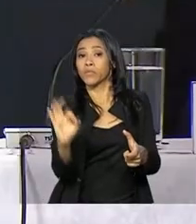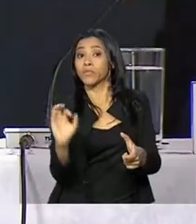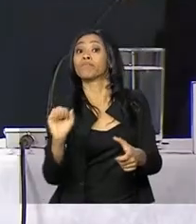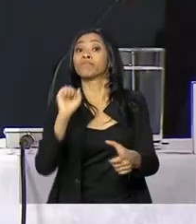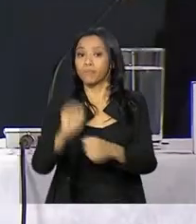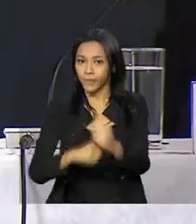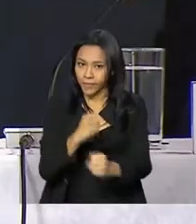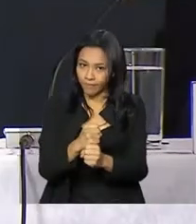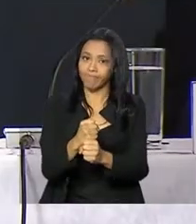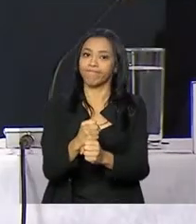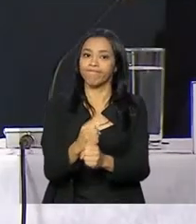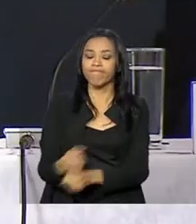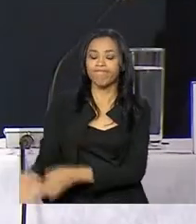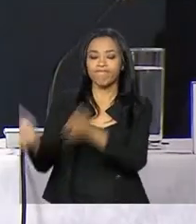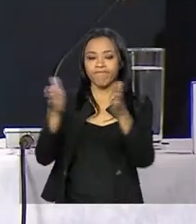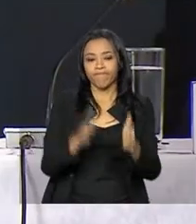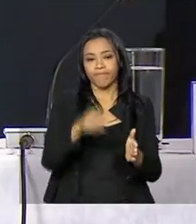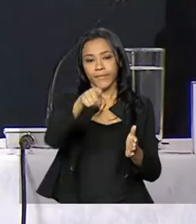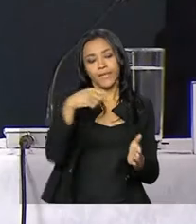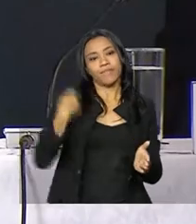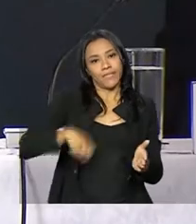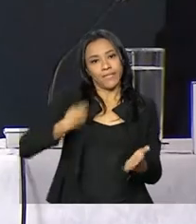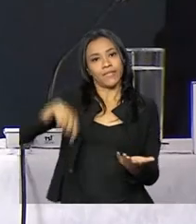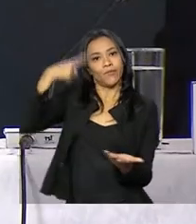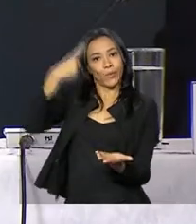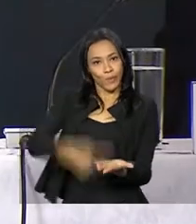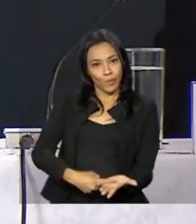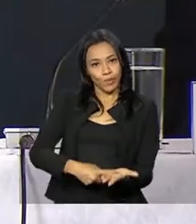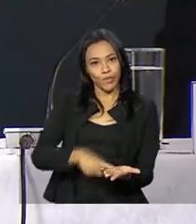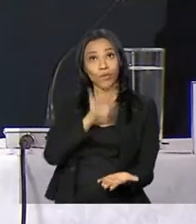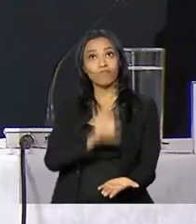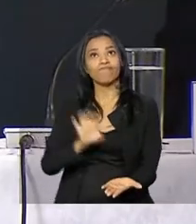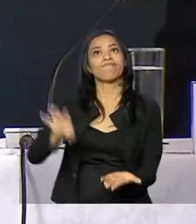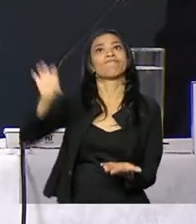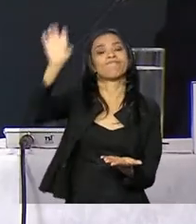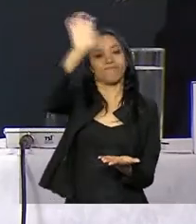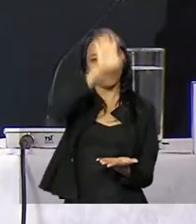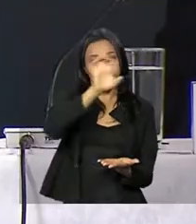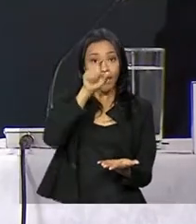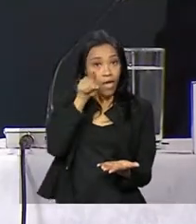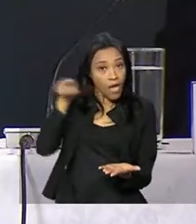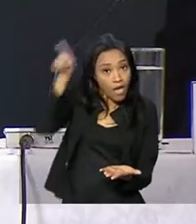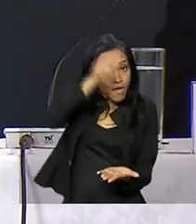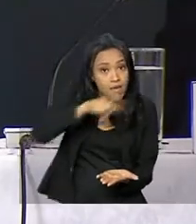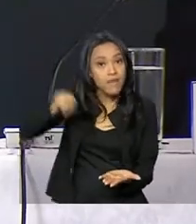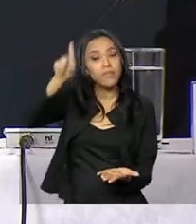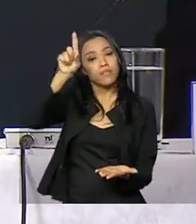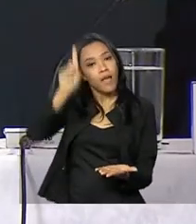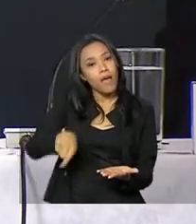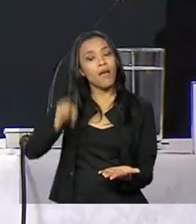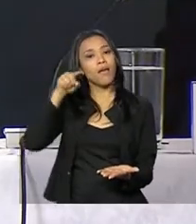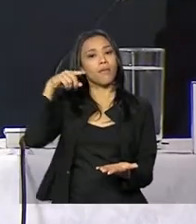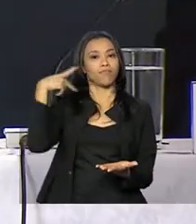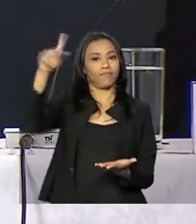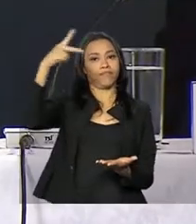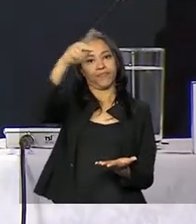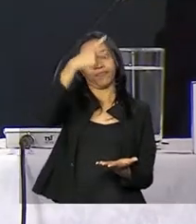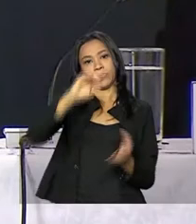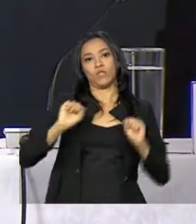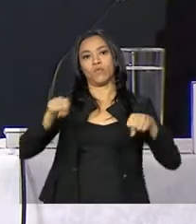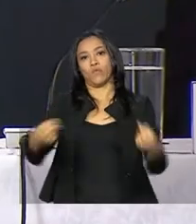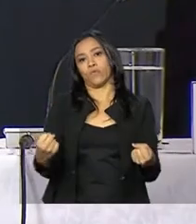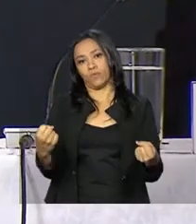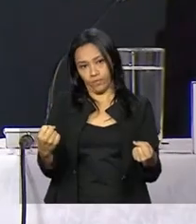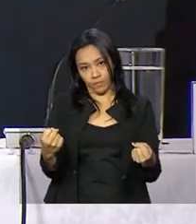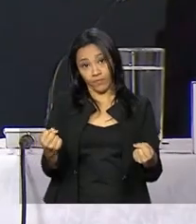Isso evidentemente terá que ser pactuado com os estados, porque sobre eles recairá grande parte desse esforço.